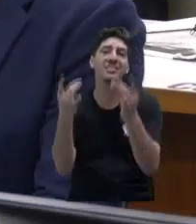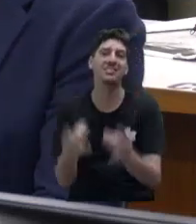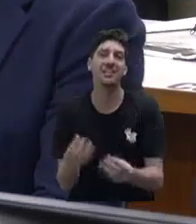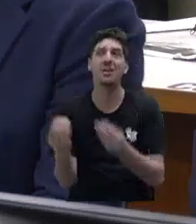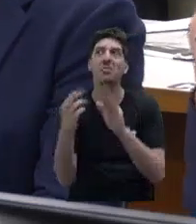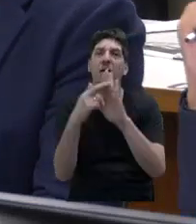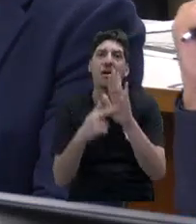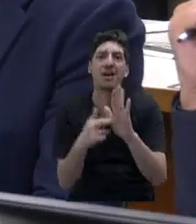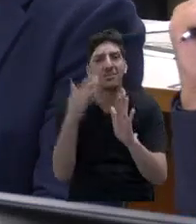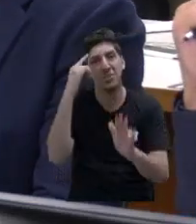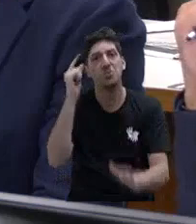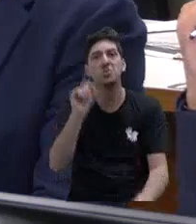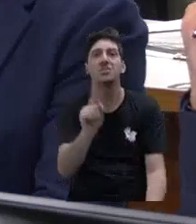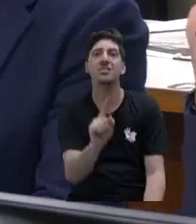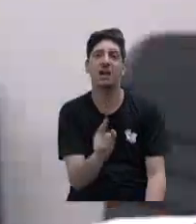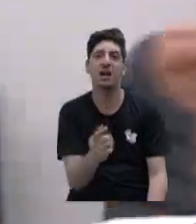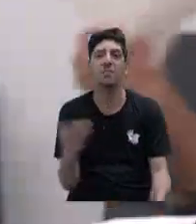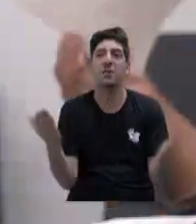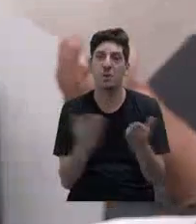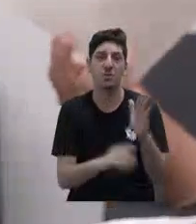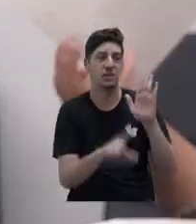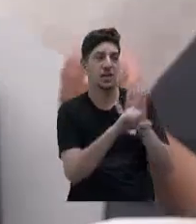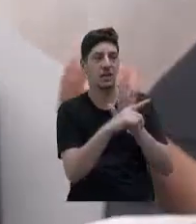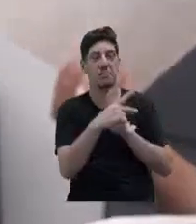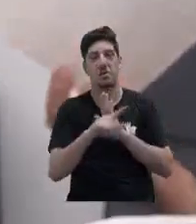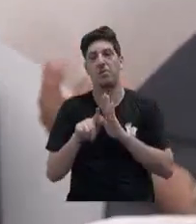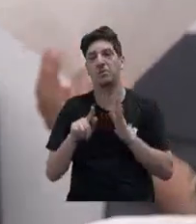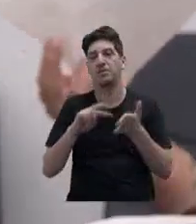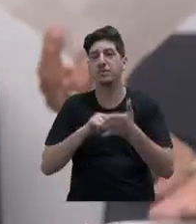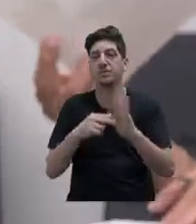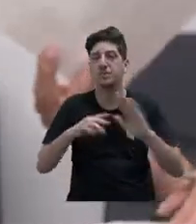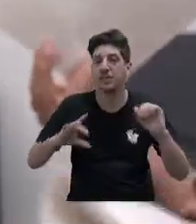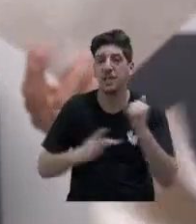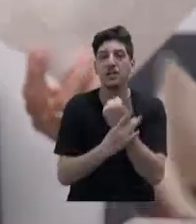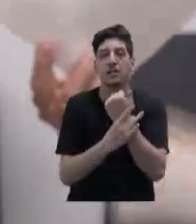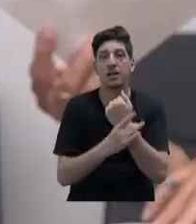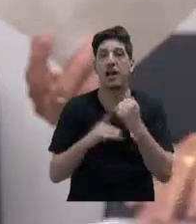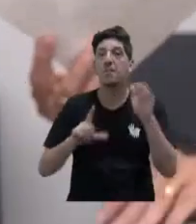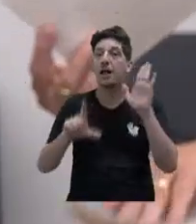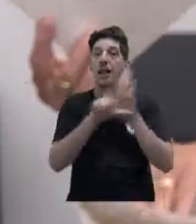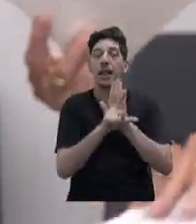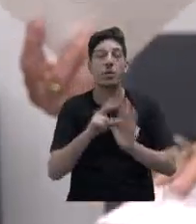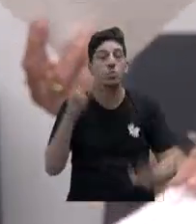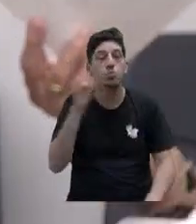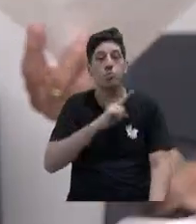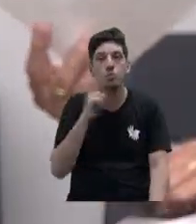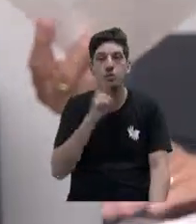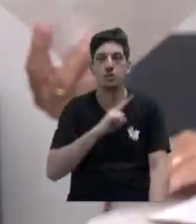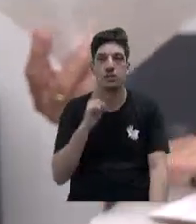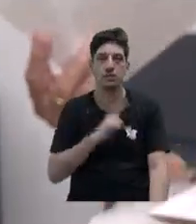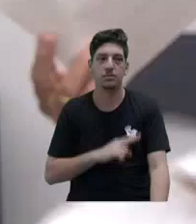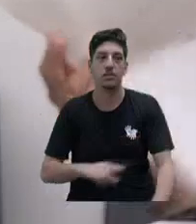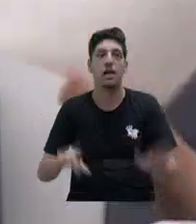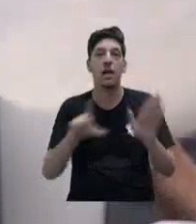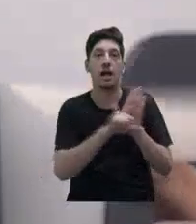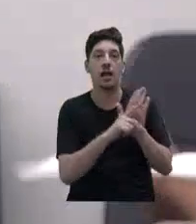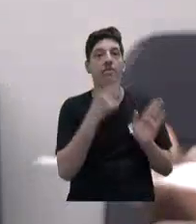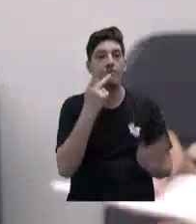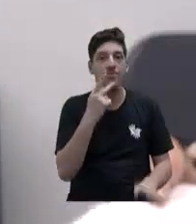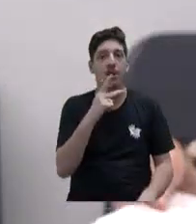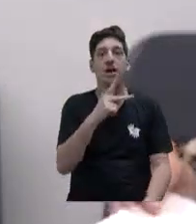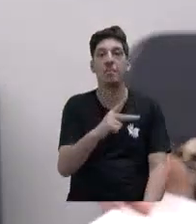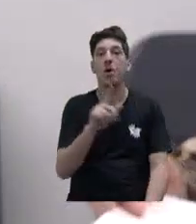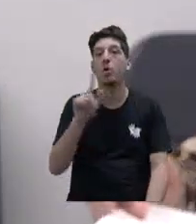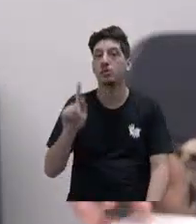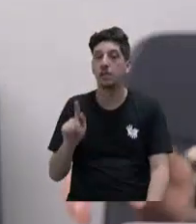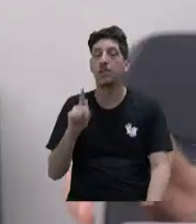que hoje o movimento da Paulo Gustavo é de garantir, é uma lei emergencial. O nome dela já diz tudo, que o Paulo Gustavo